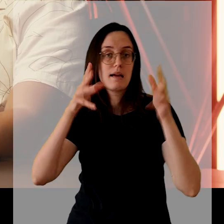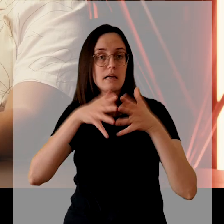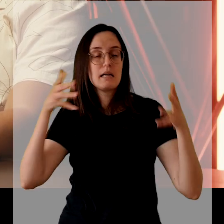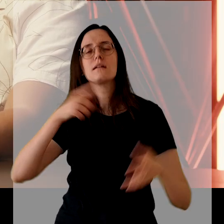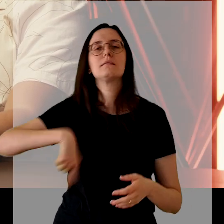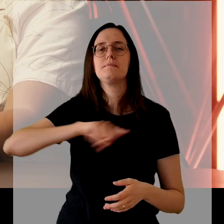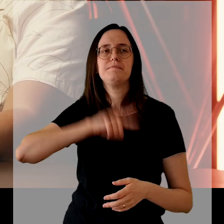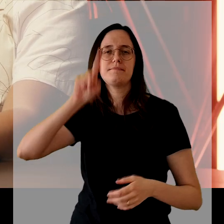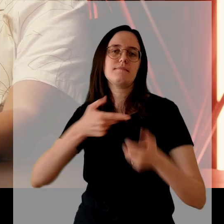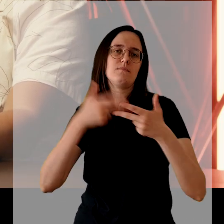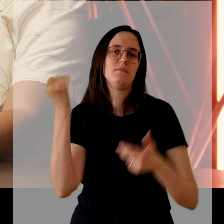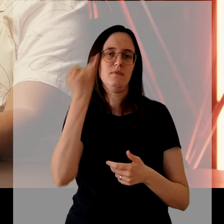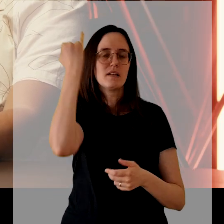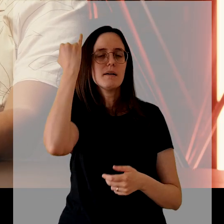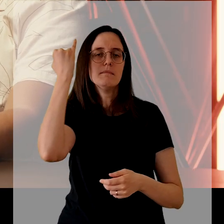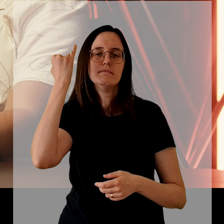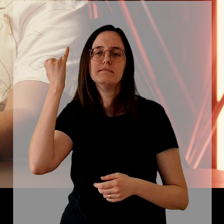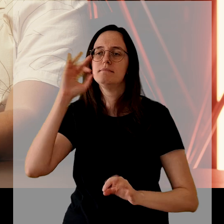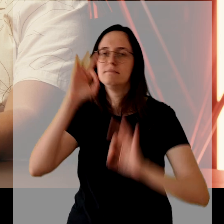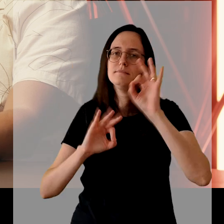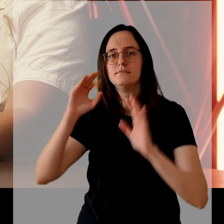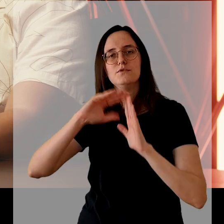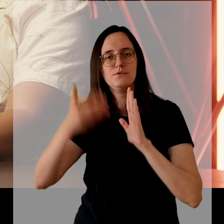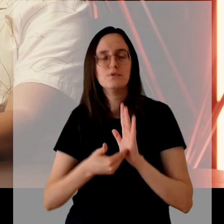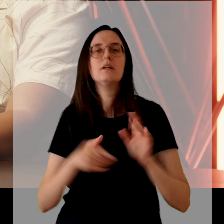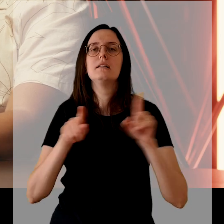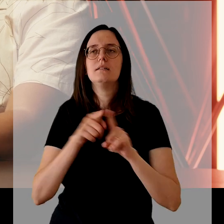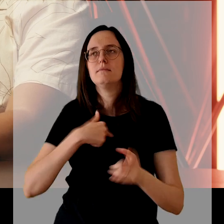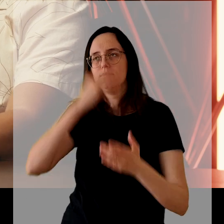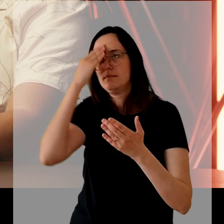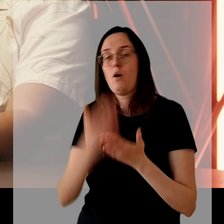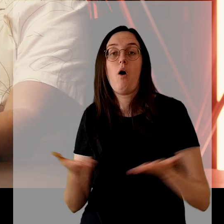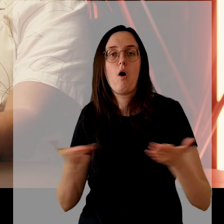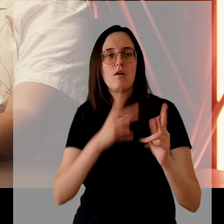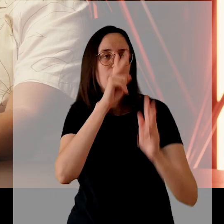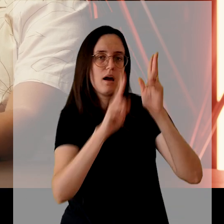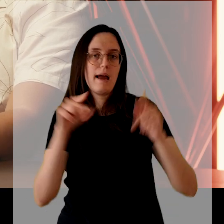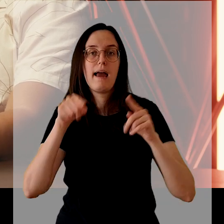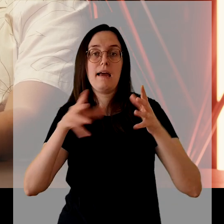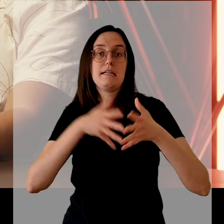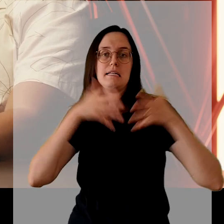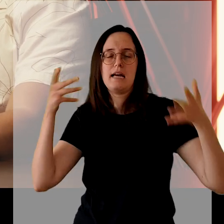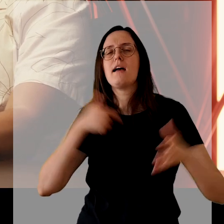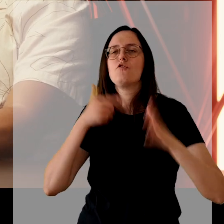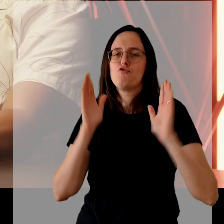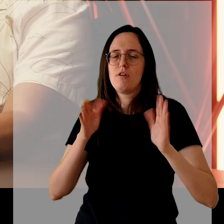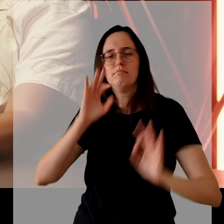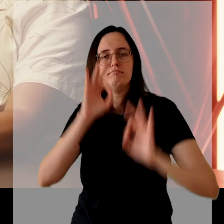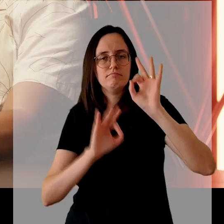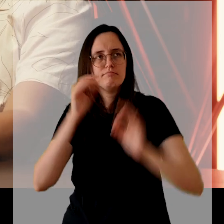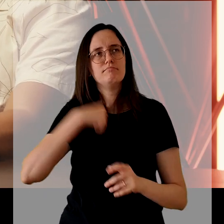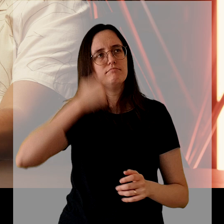desse tamanho, é uma coisa importante de você planejar, né? E acho que hoje, numa série desse tamanho, eu